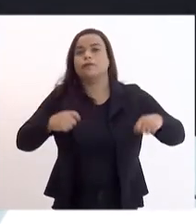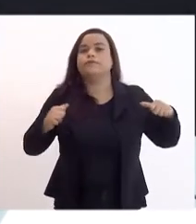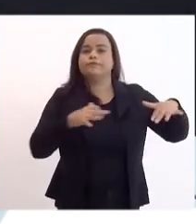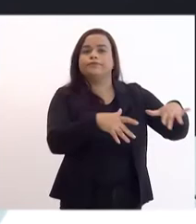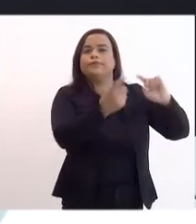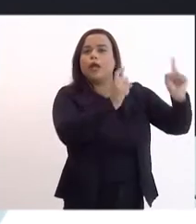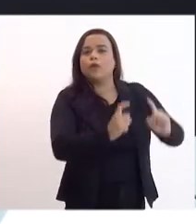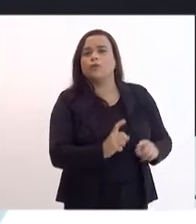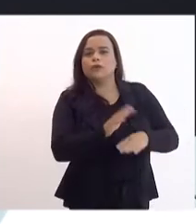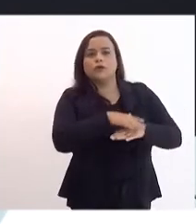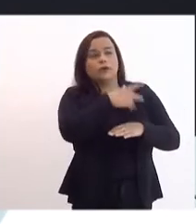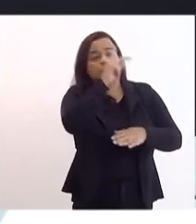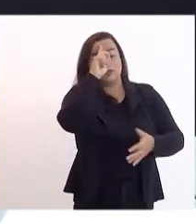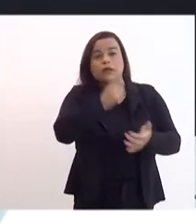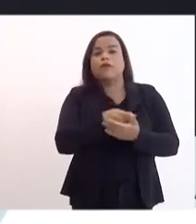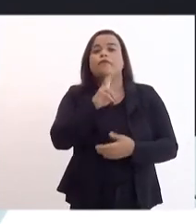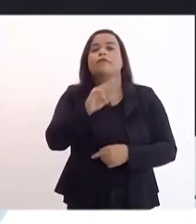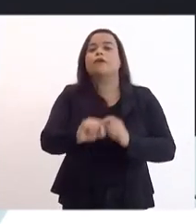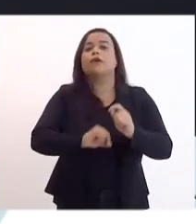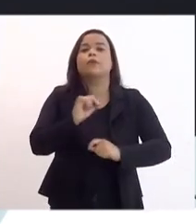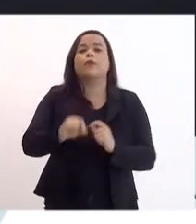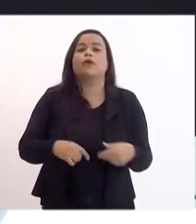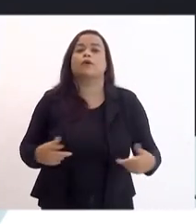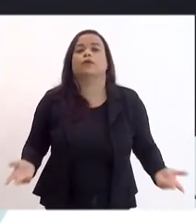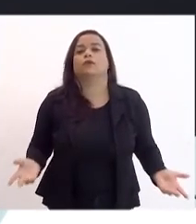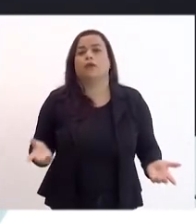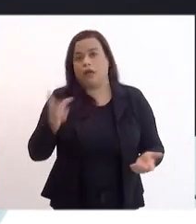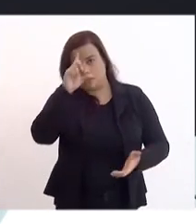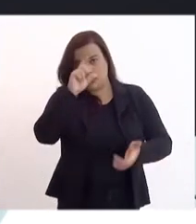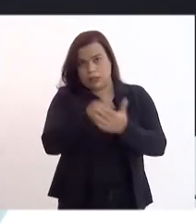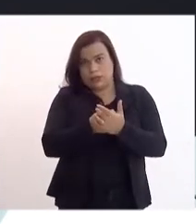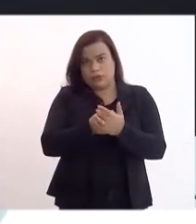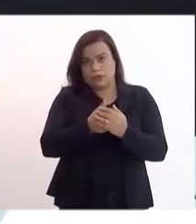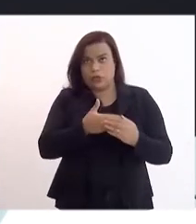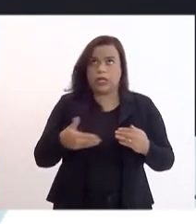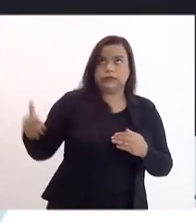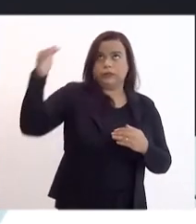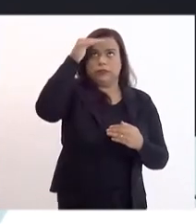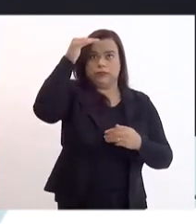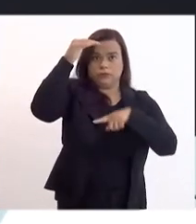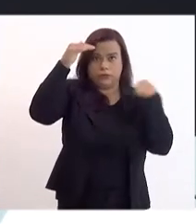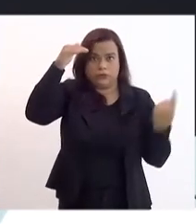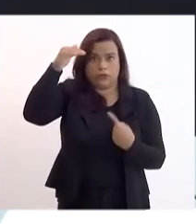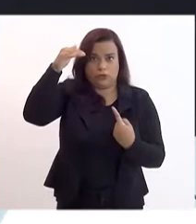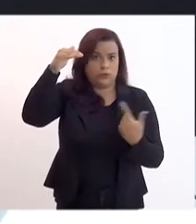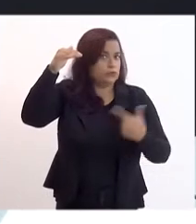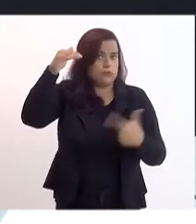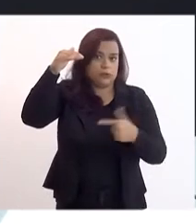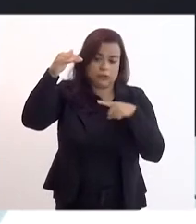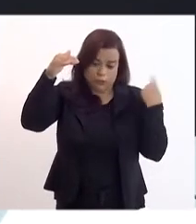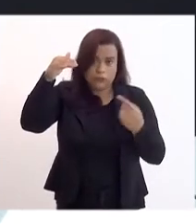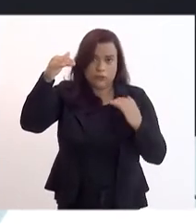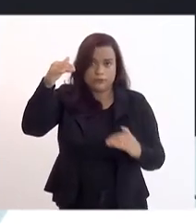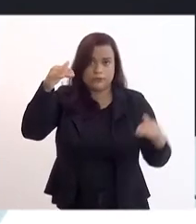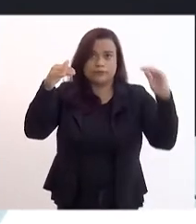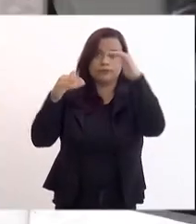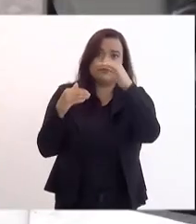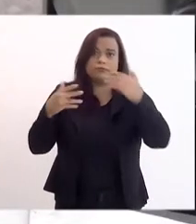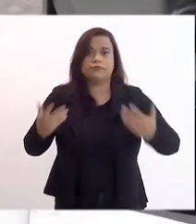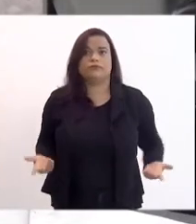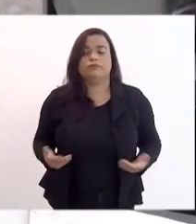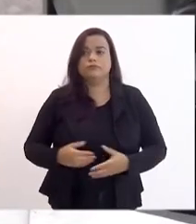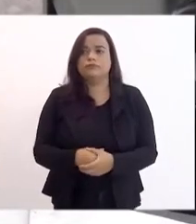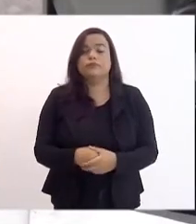quê? Ela vai decidir acima da gente? Não vai. Mas o fundamento, me permite uma parte? O fundamento